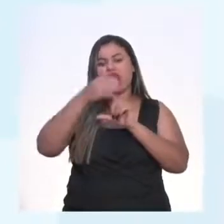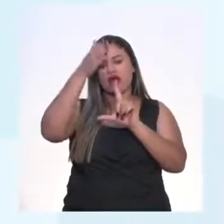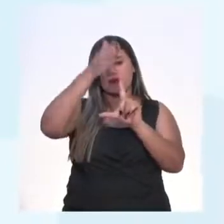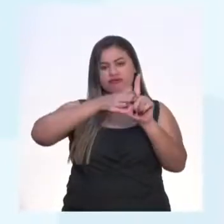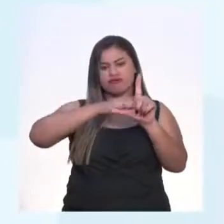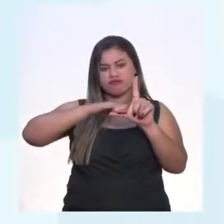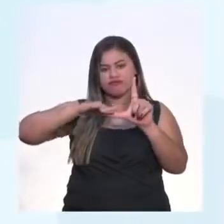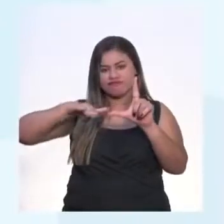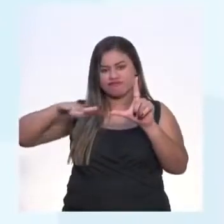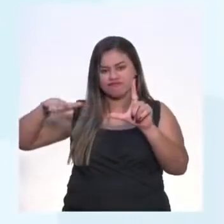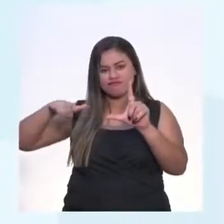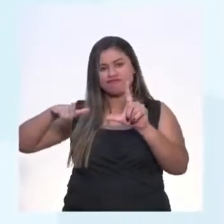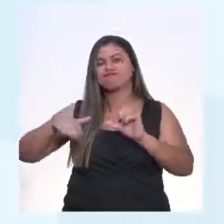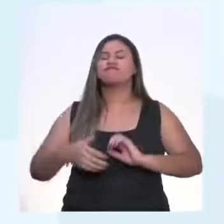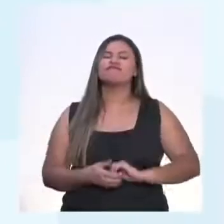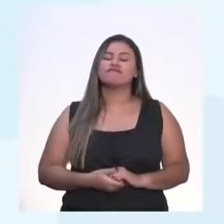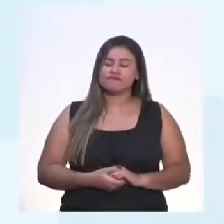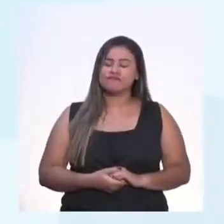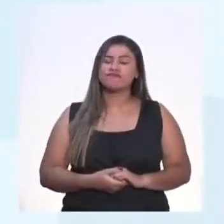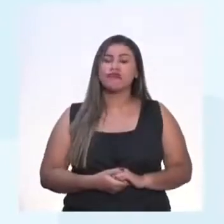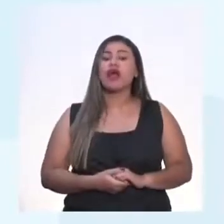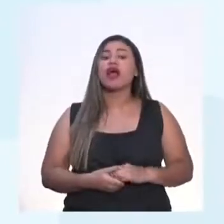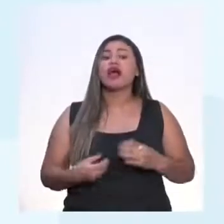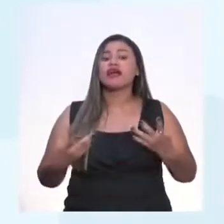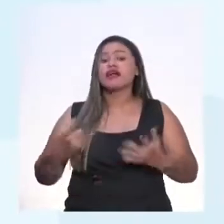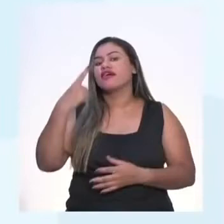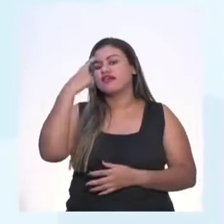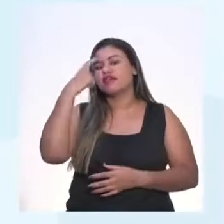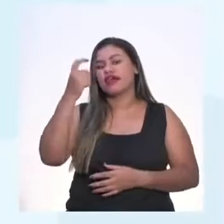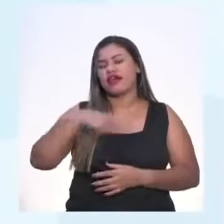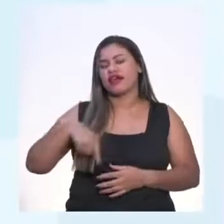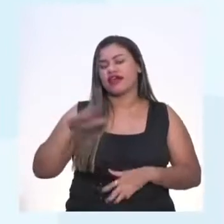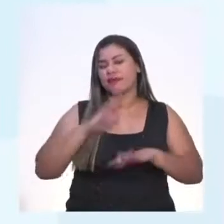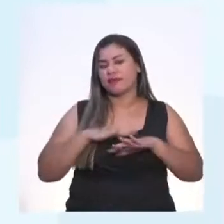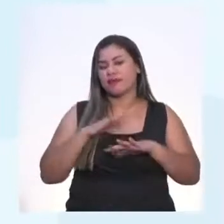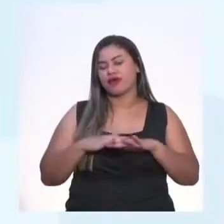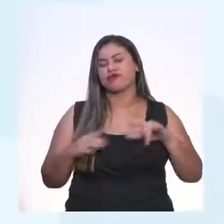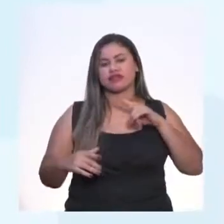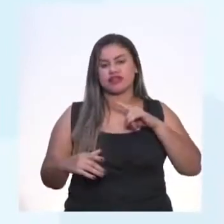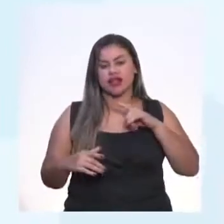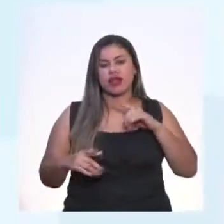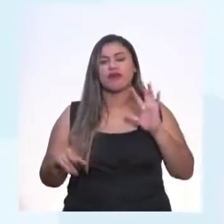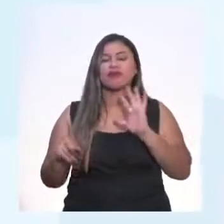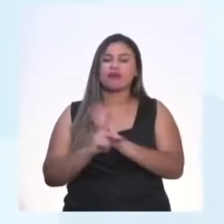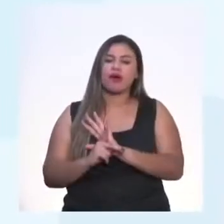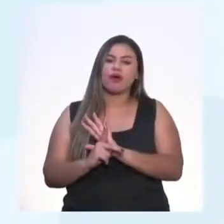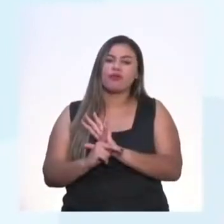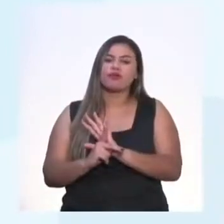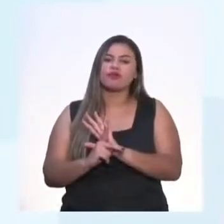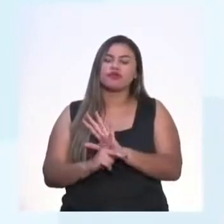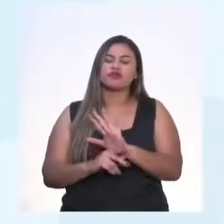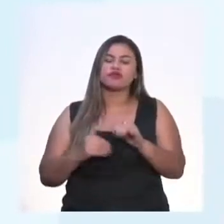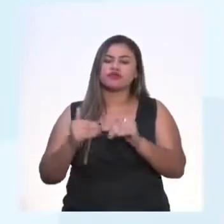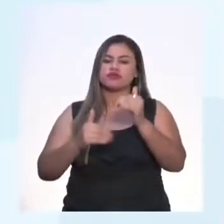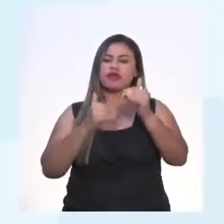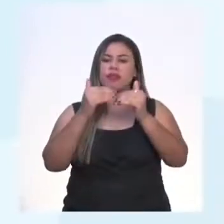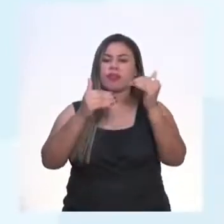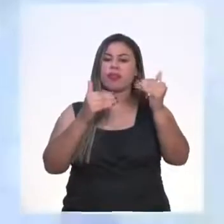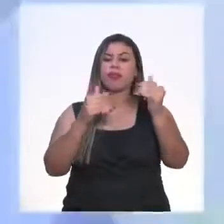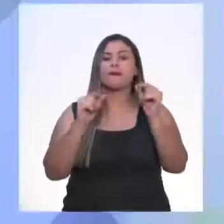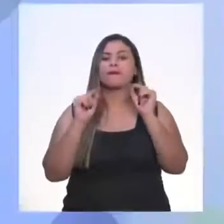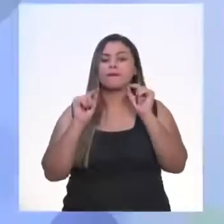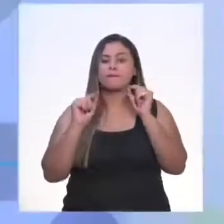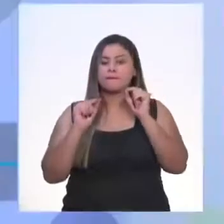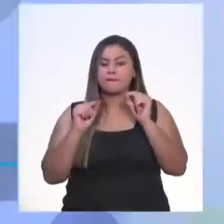no plano cartesiano. Então, essa ideia que nós vamos trabalhar aqui hoje, né, essa ideia que nós vamos desenvolver aqui hoje,